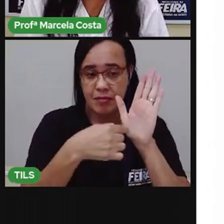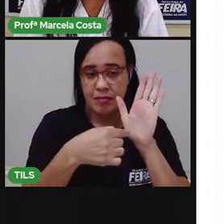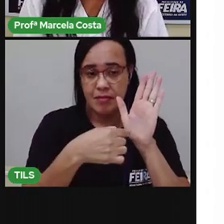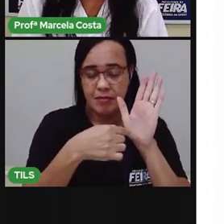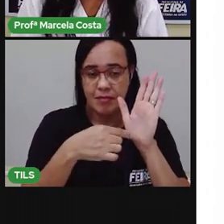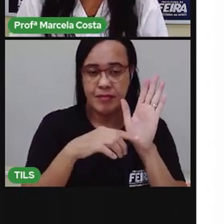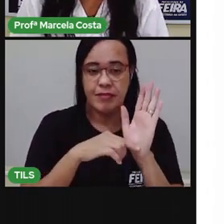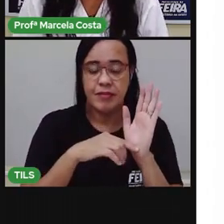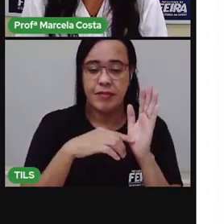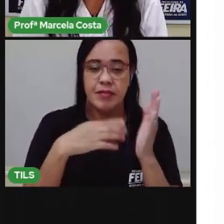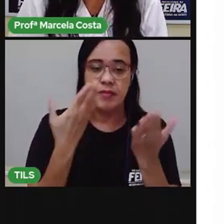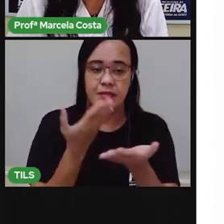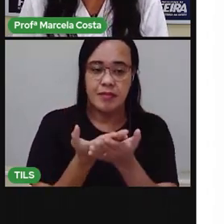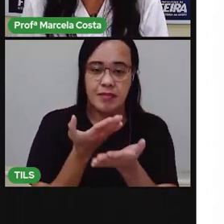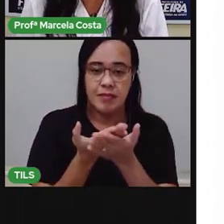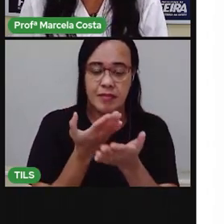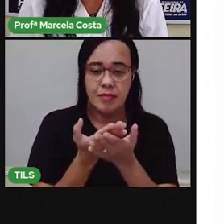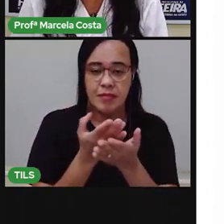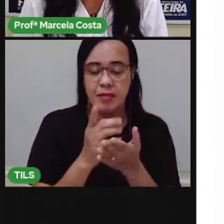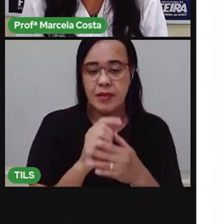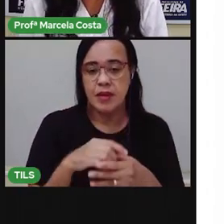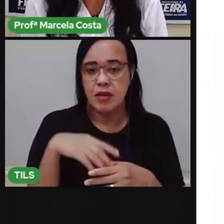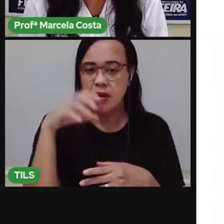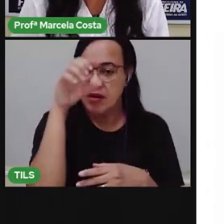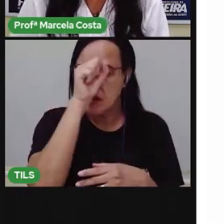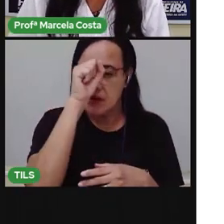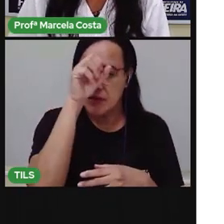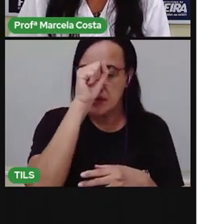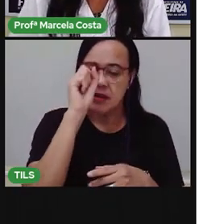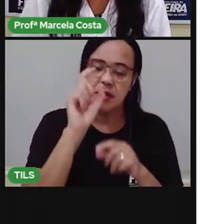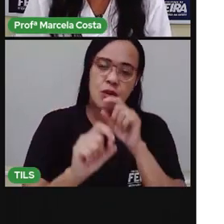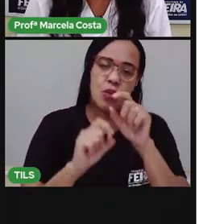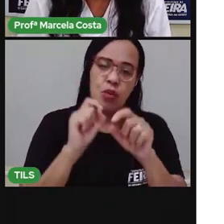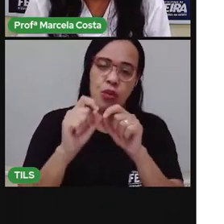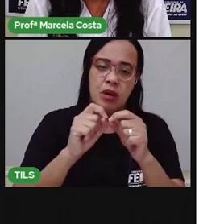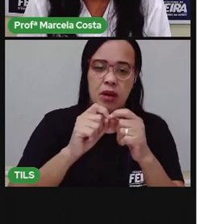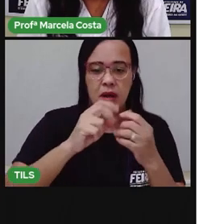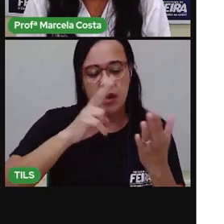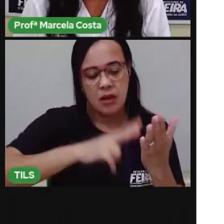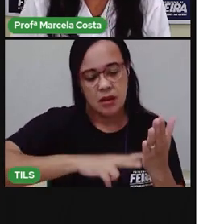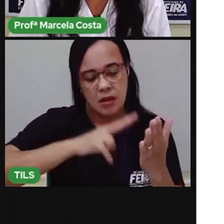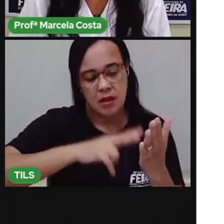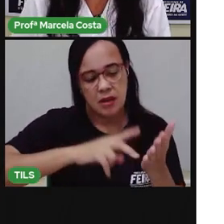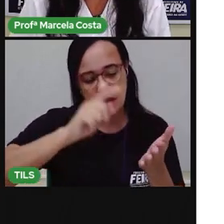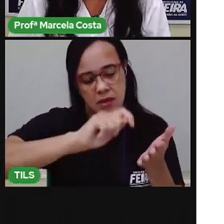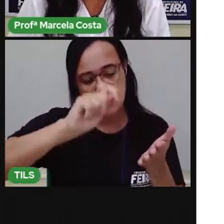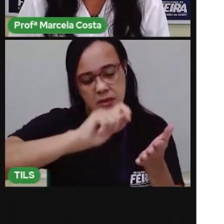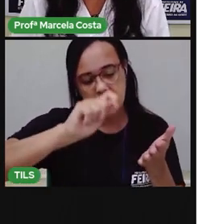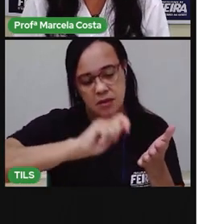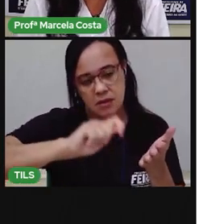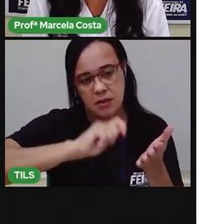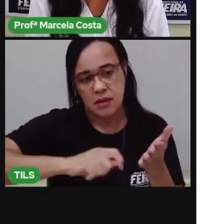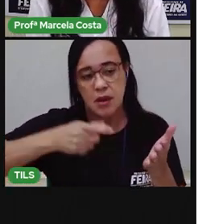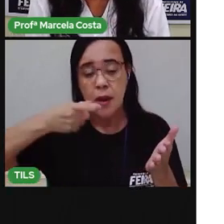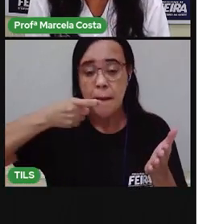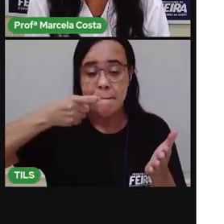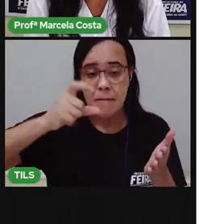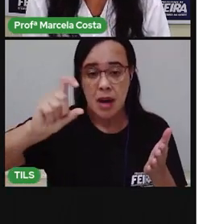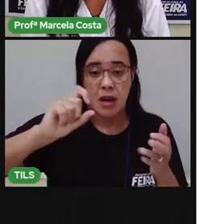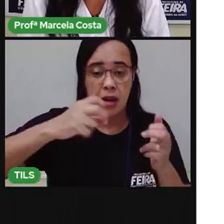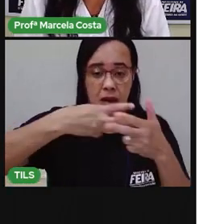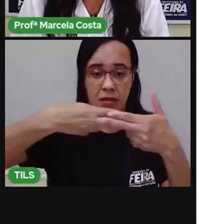Com essa aula, você vai aprender a ler e a escrever algumas palavras, alguns nomes de